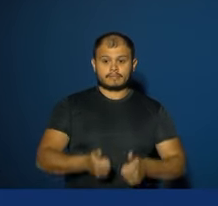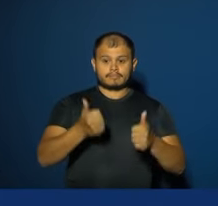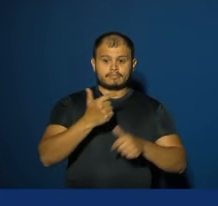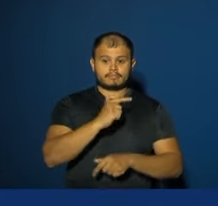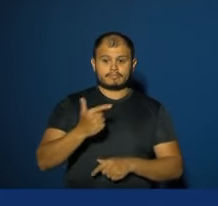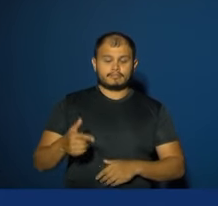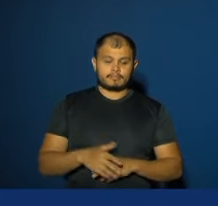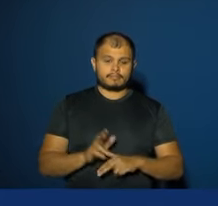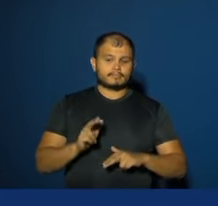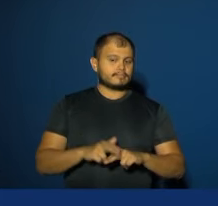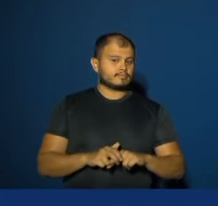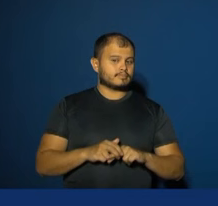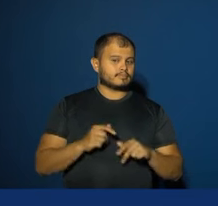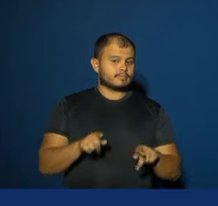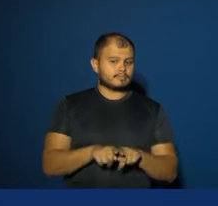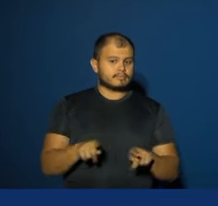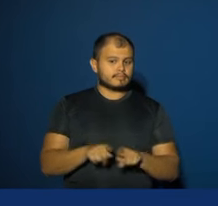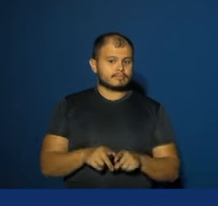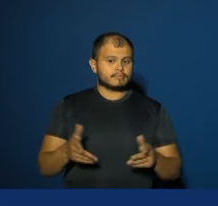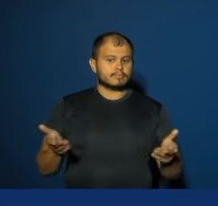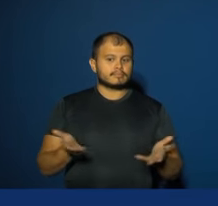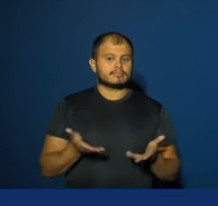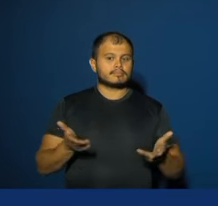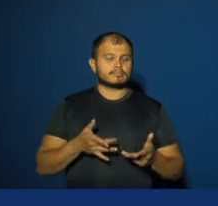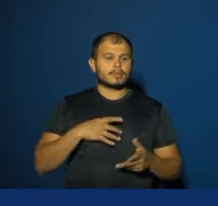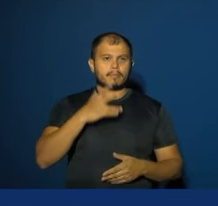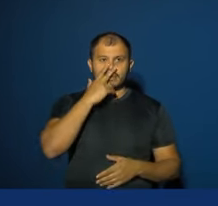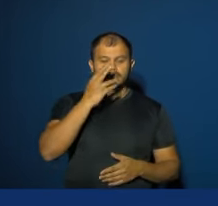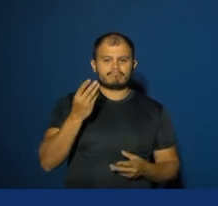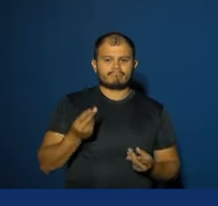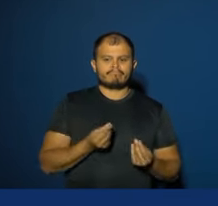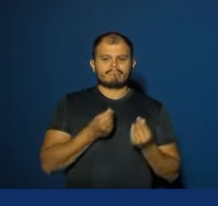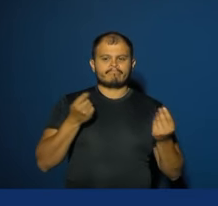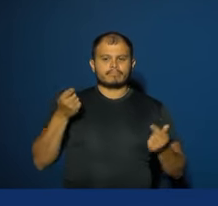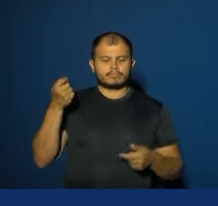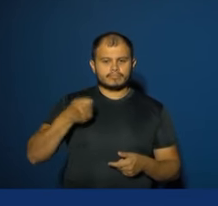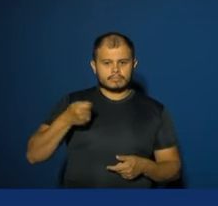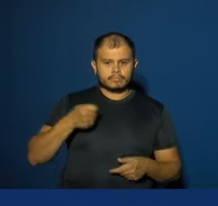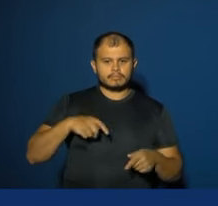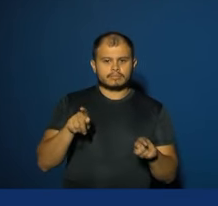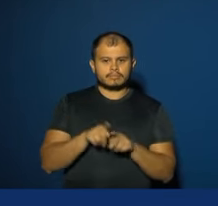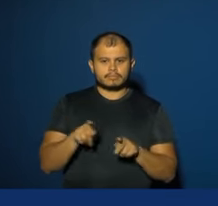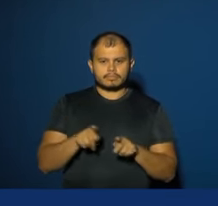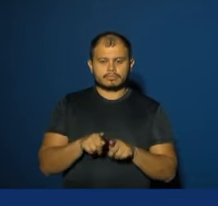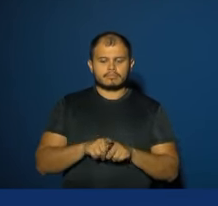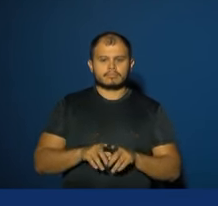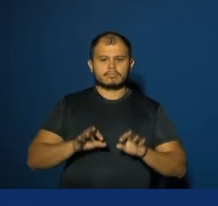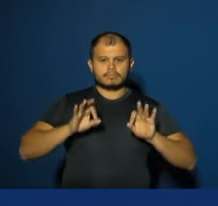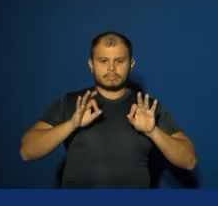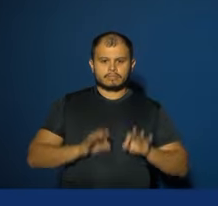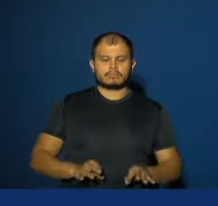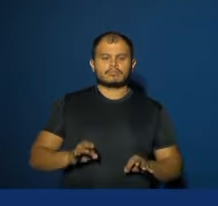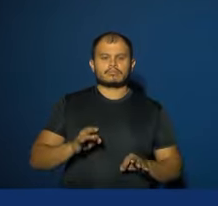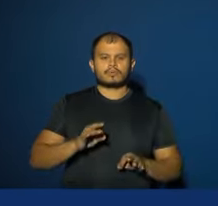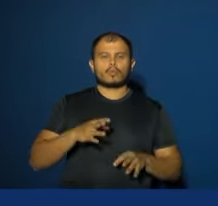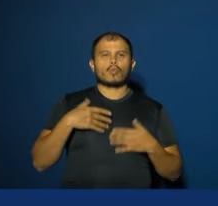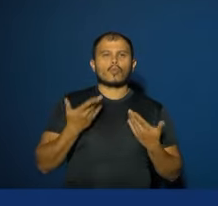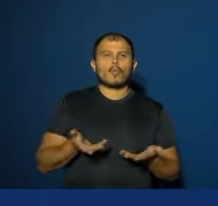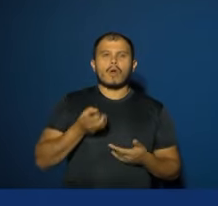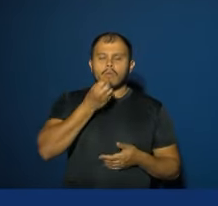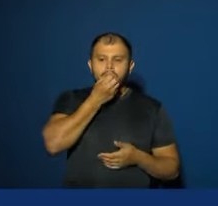condições portanto estamos neste momento com a a obrigação com enfim com o desafio de mostrar a vantajosidade